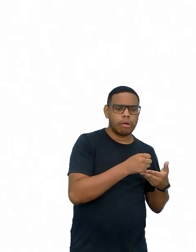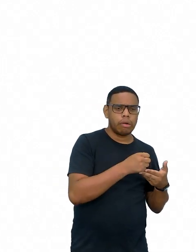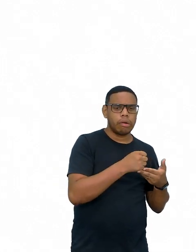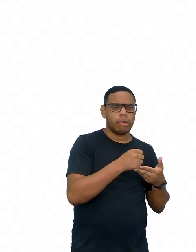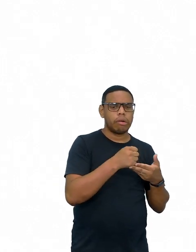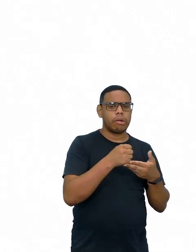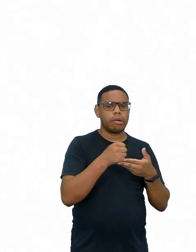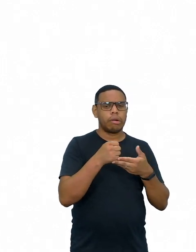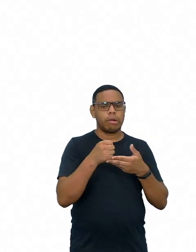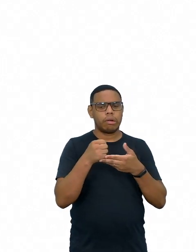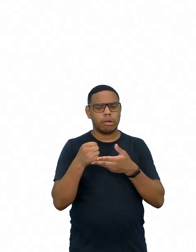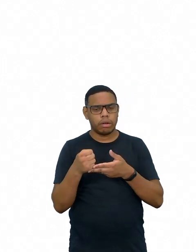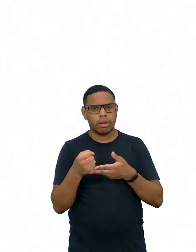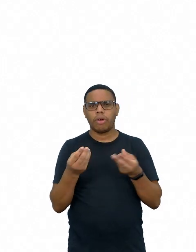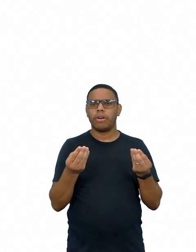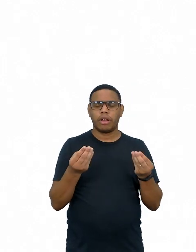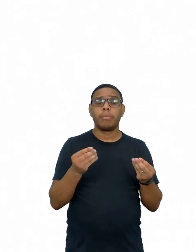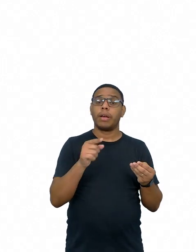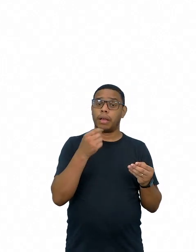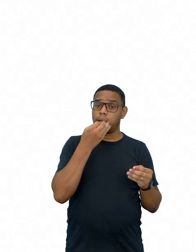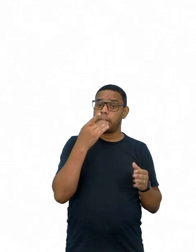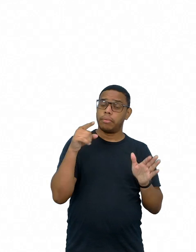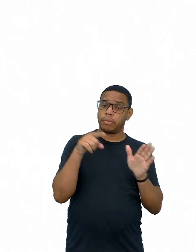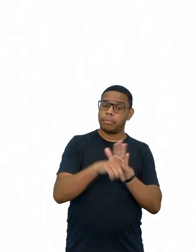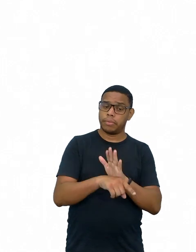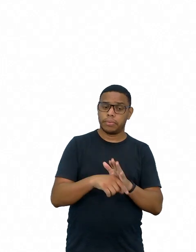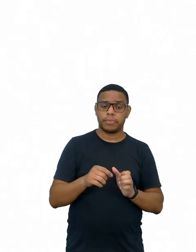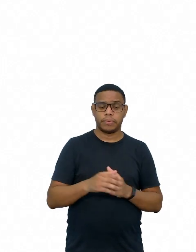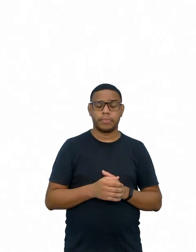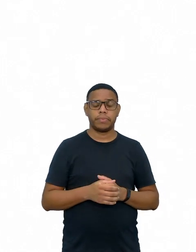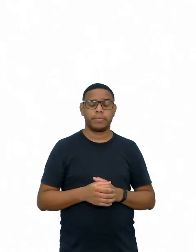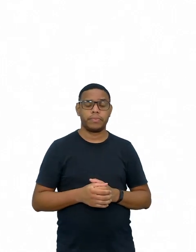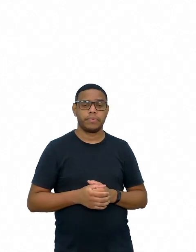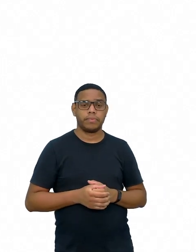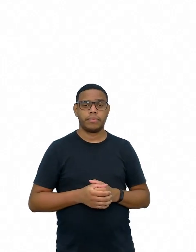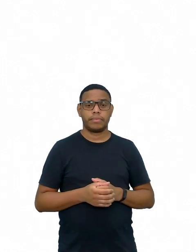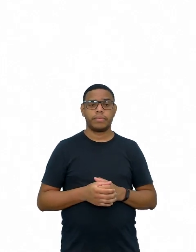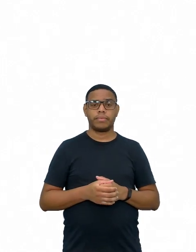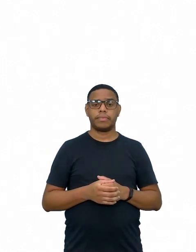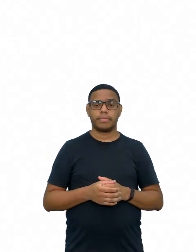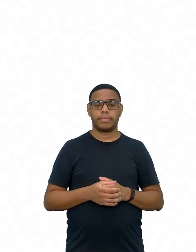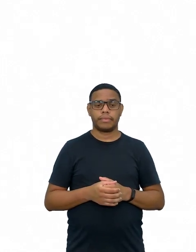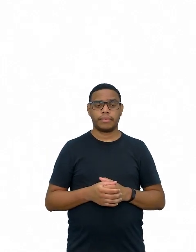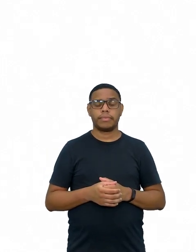uma boa pergunta, né? Onde eu uso isso?